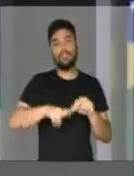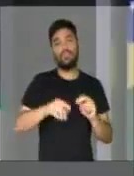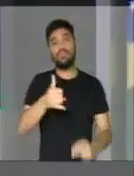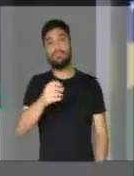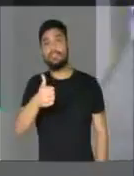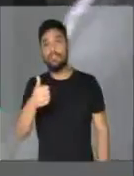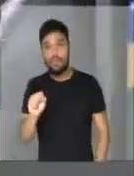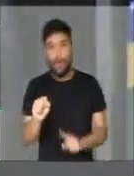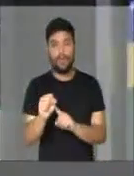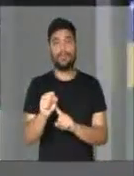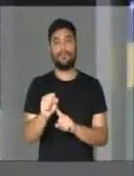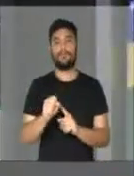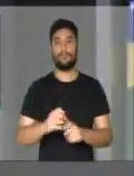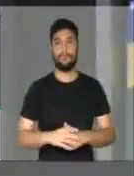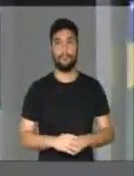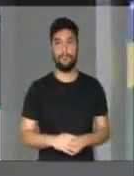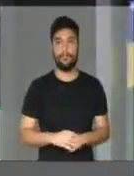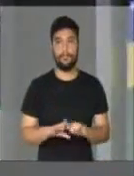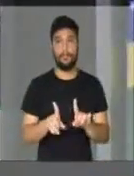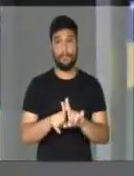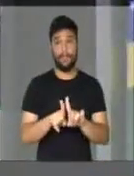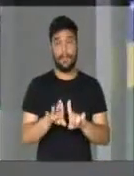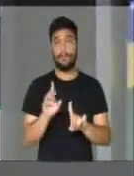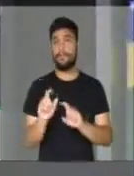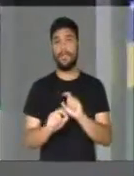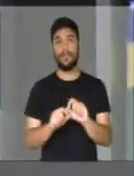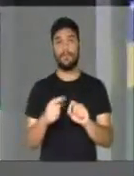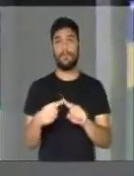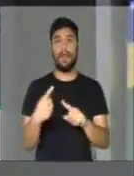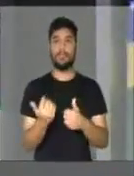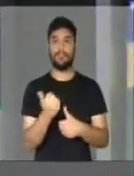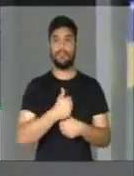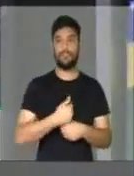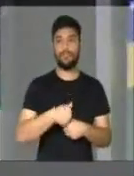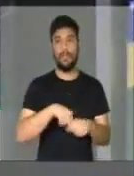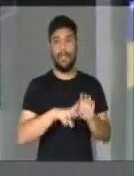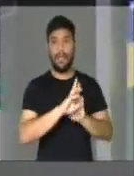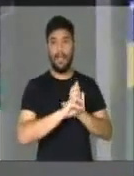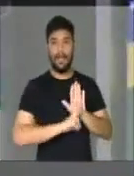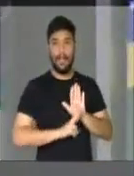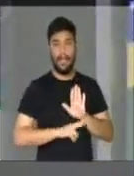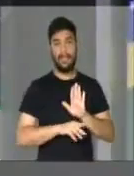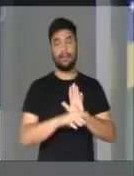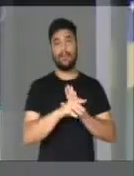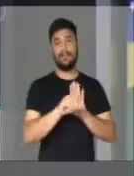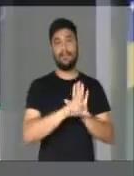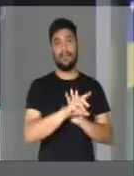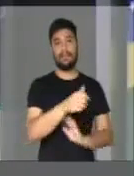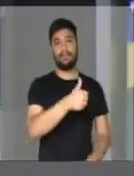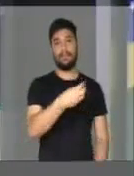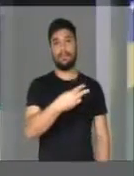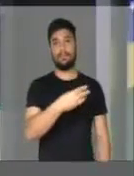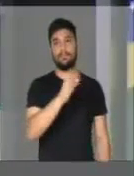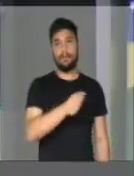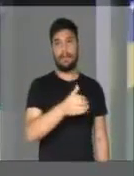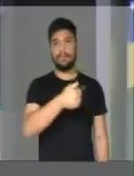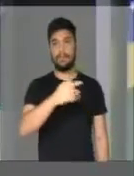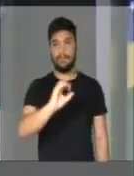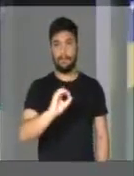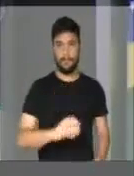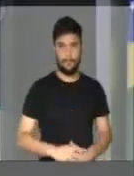de norma legal nos moldes do PL Ordenha Preço, com vistas a substituir o regramento da citada Lei